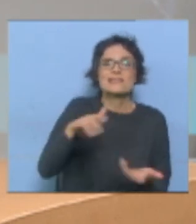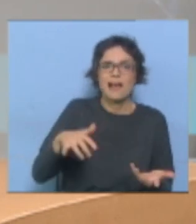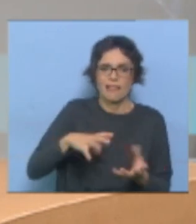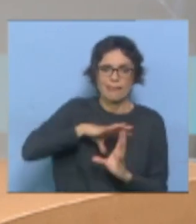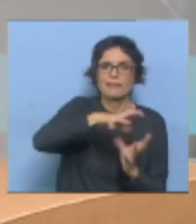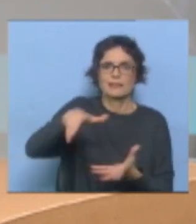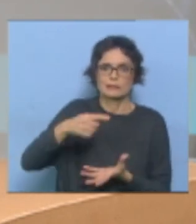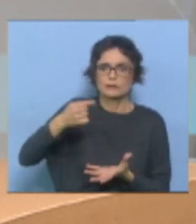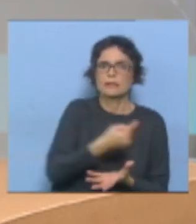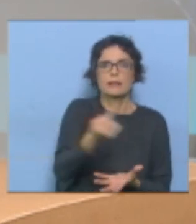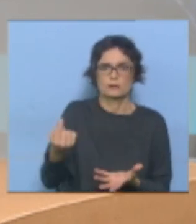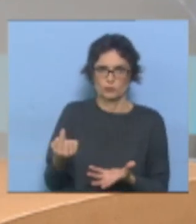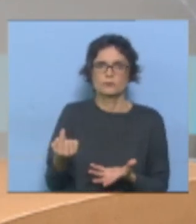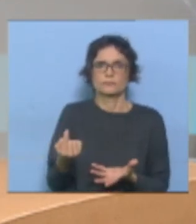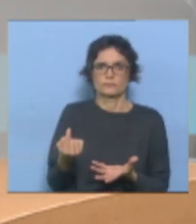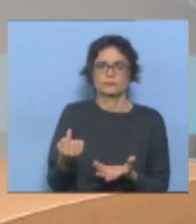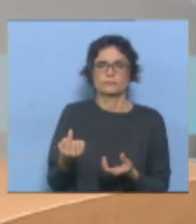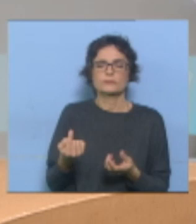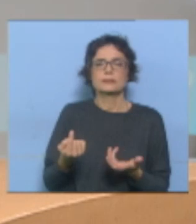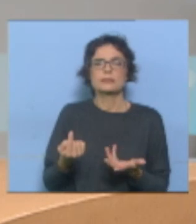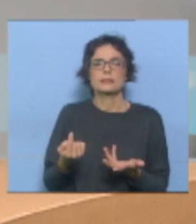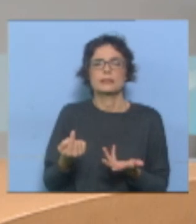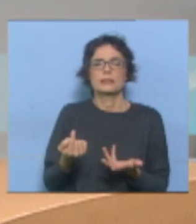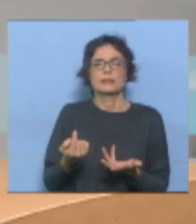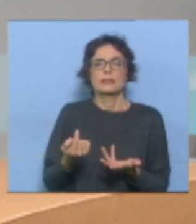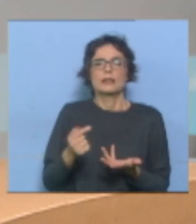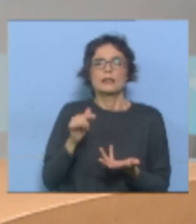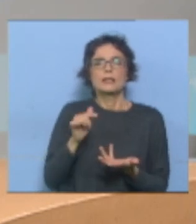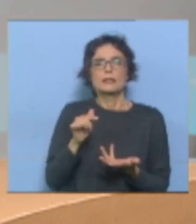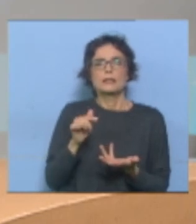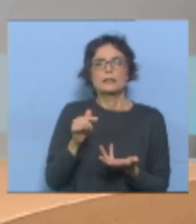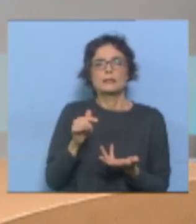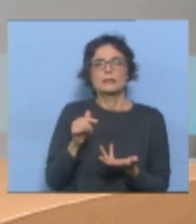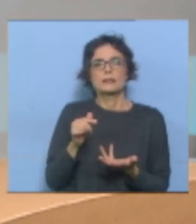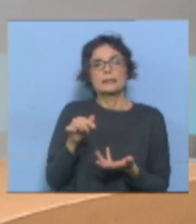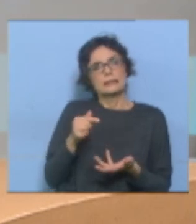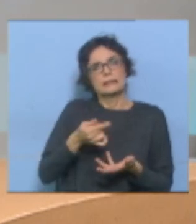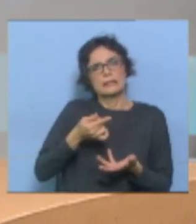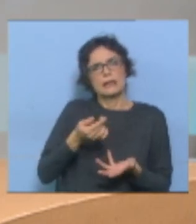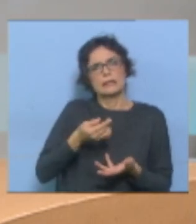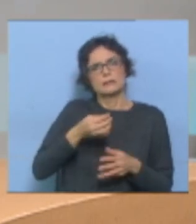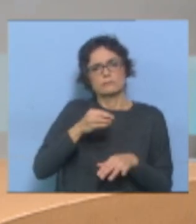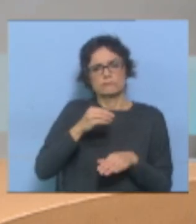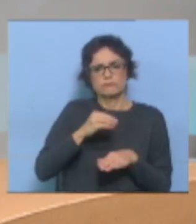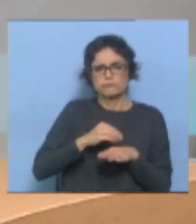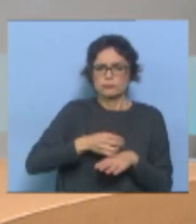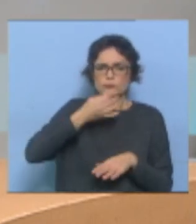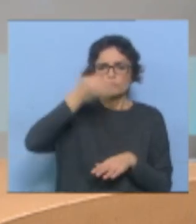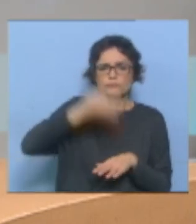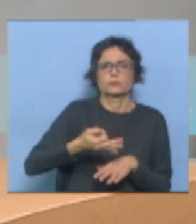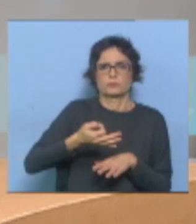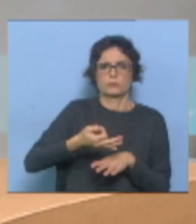exemplos. E eu creio que temos belíssimos testemunhos de